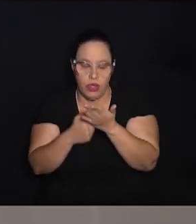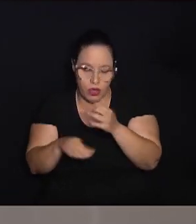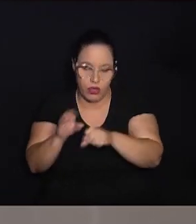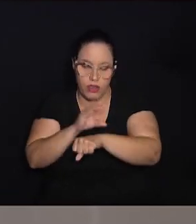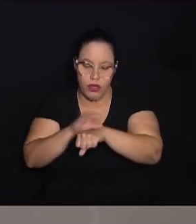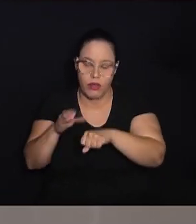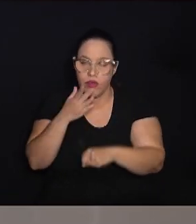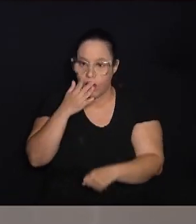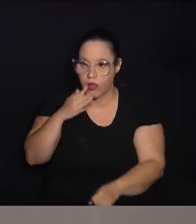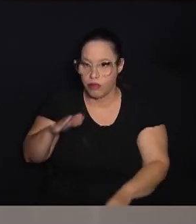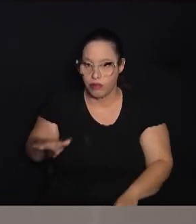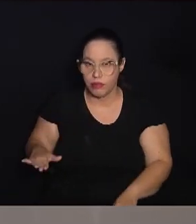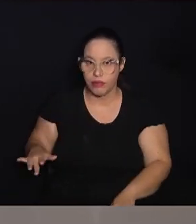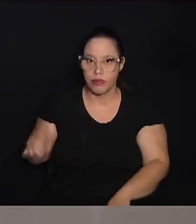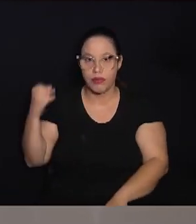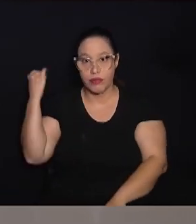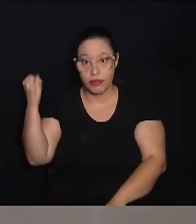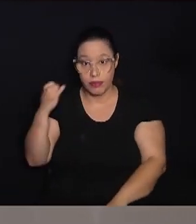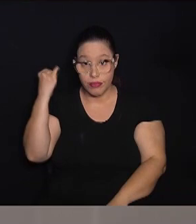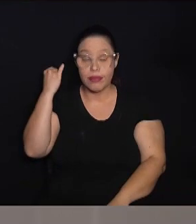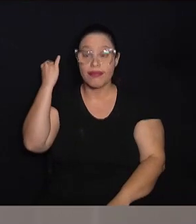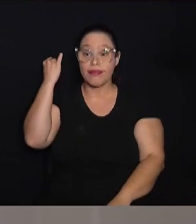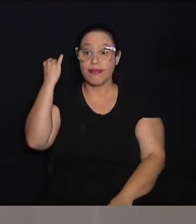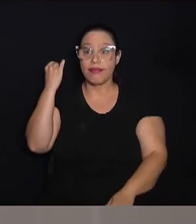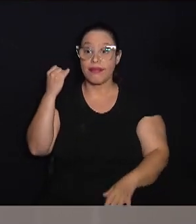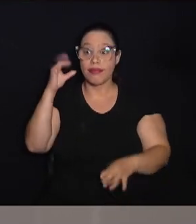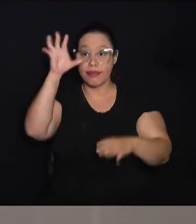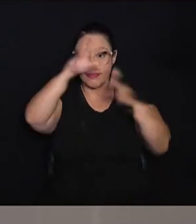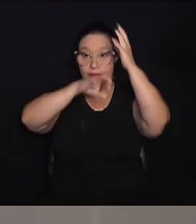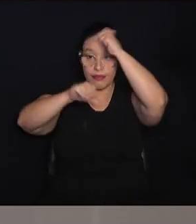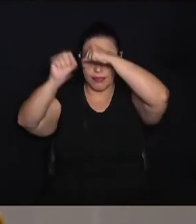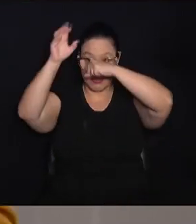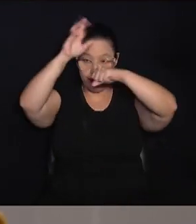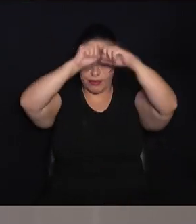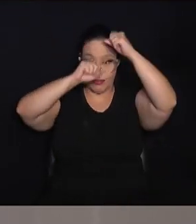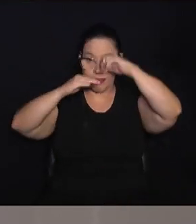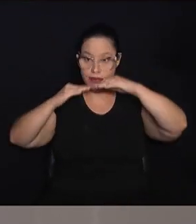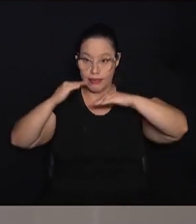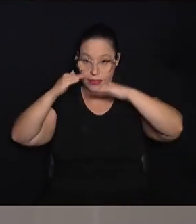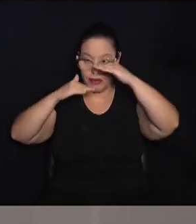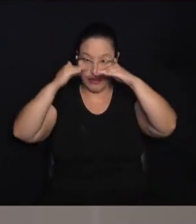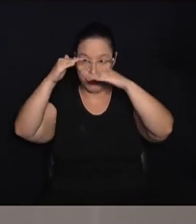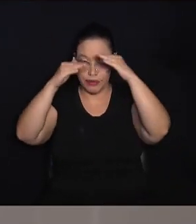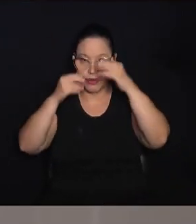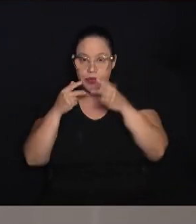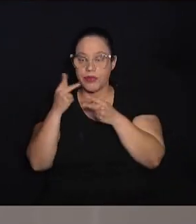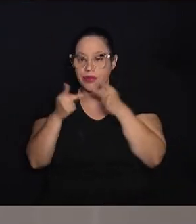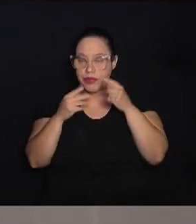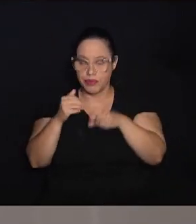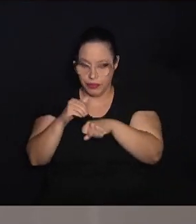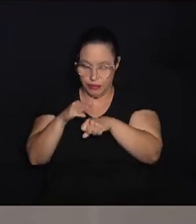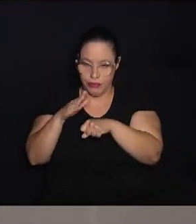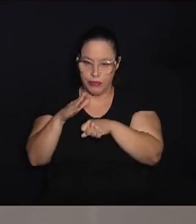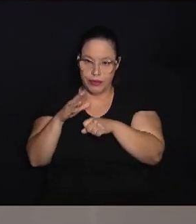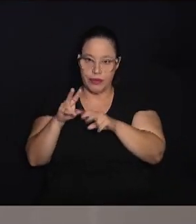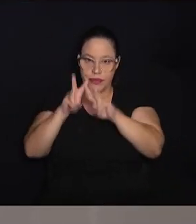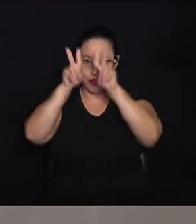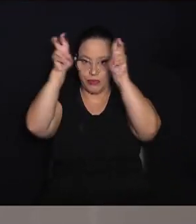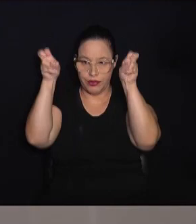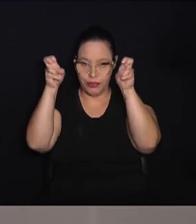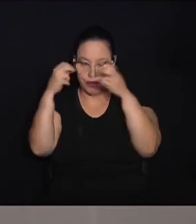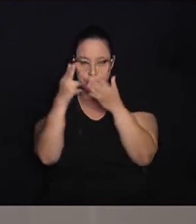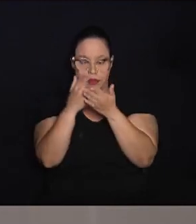e isso foi muito importante né pro meu aprendizado pro meu crescimento para falar mais sobre esse tema desenho